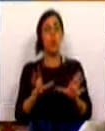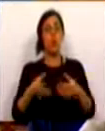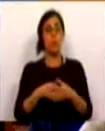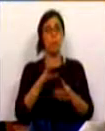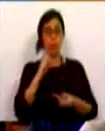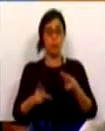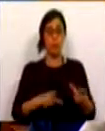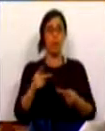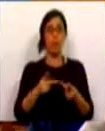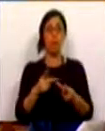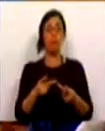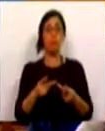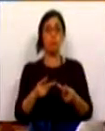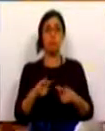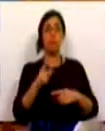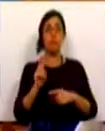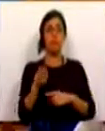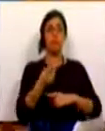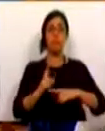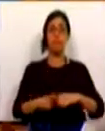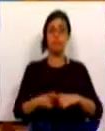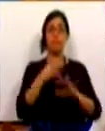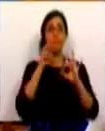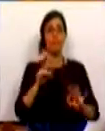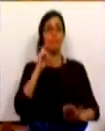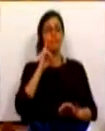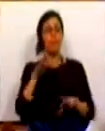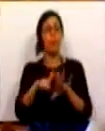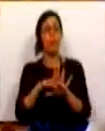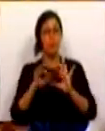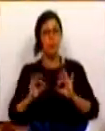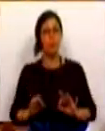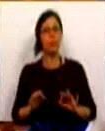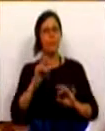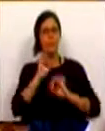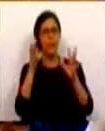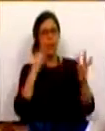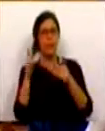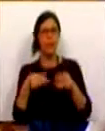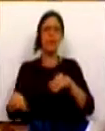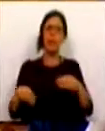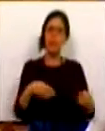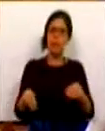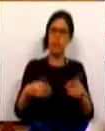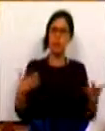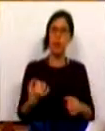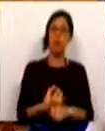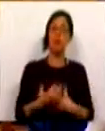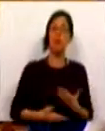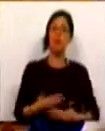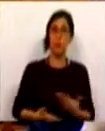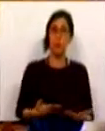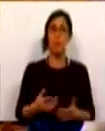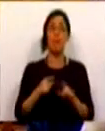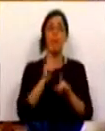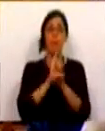de avaliação bipartida e que garante efetivamente essa participação, a transparência e a flexibilidade do funcionamento